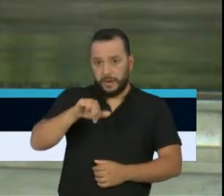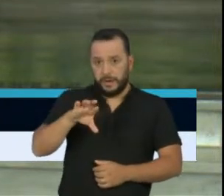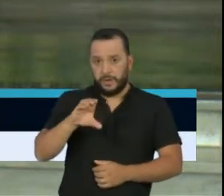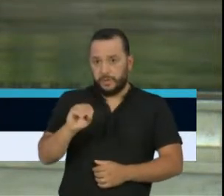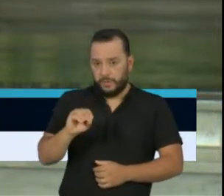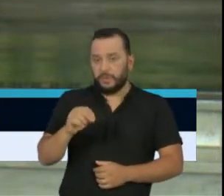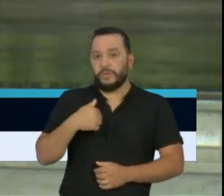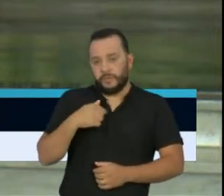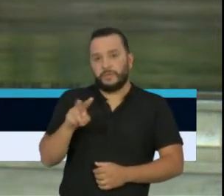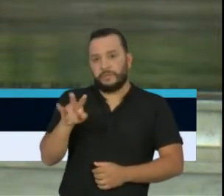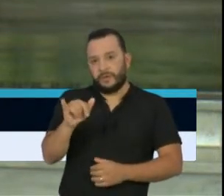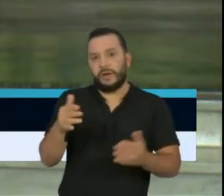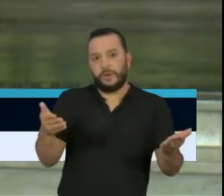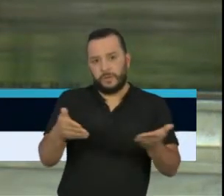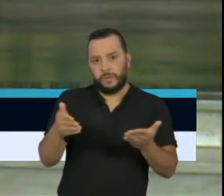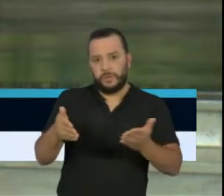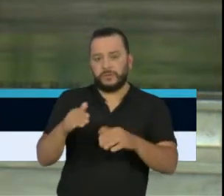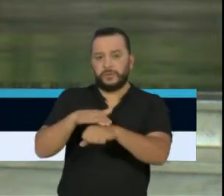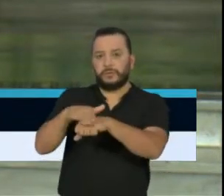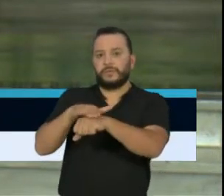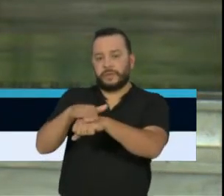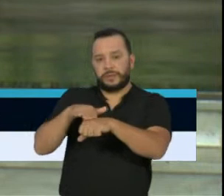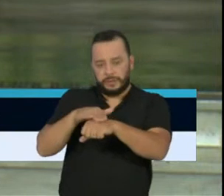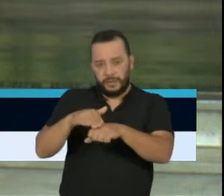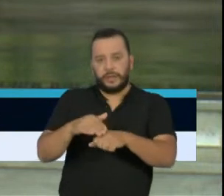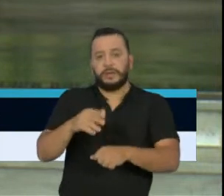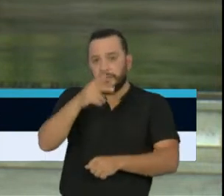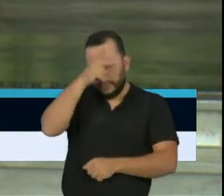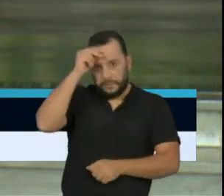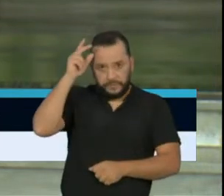acompanhando, falará ainda hoje com os prefeitos de